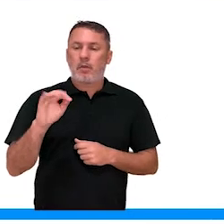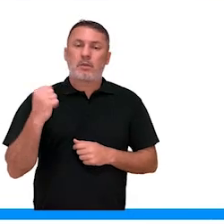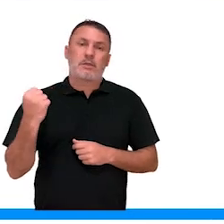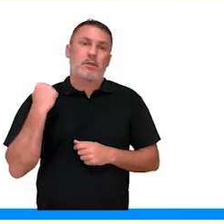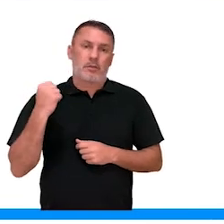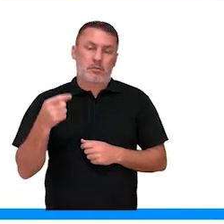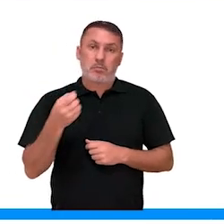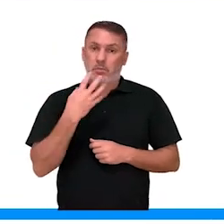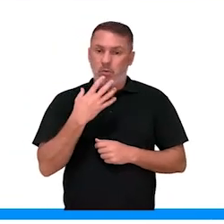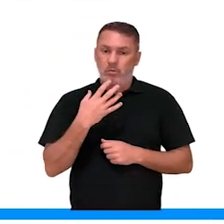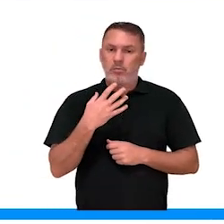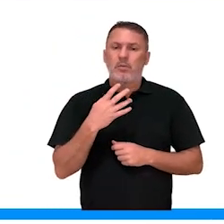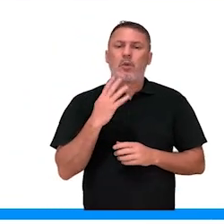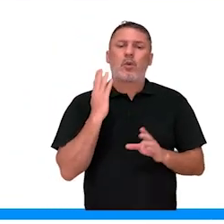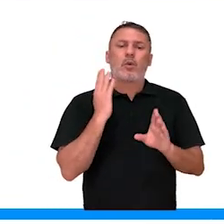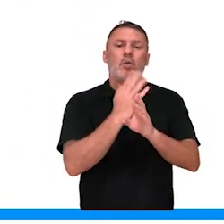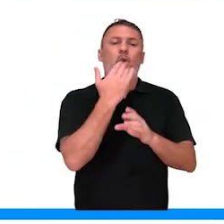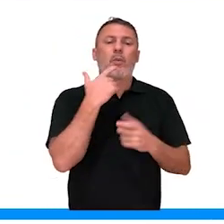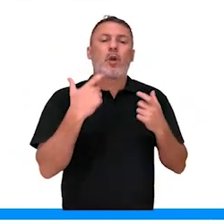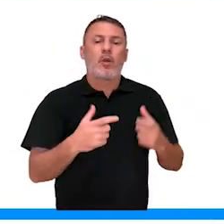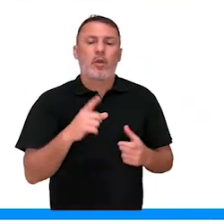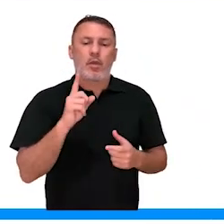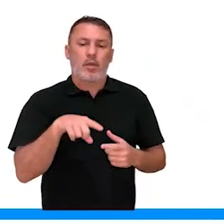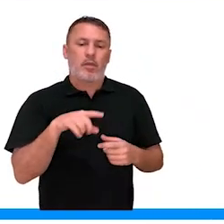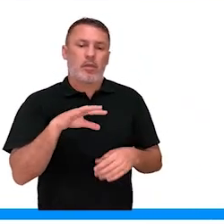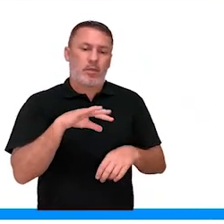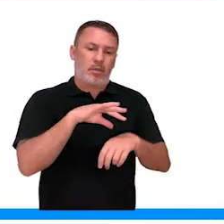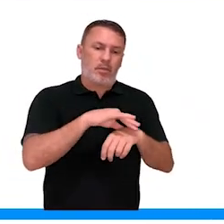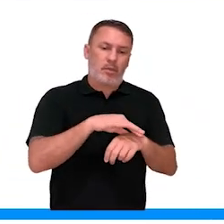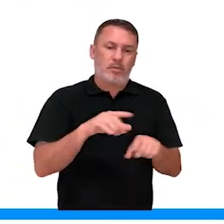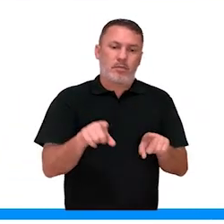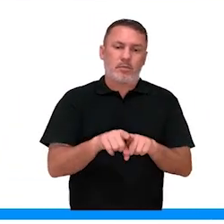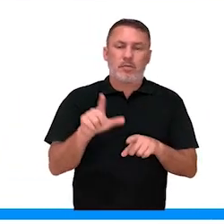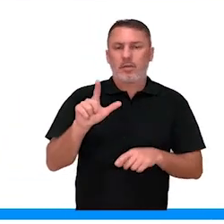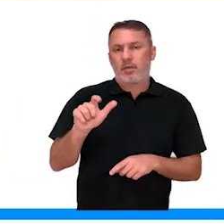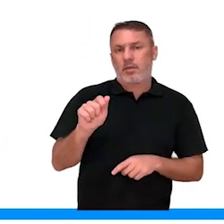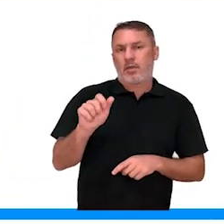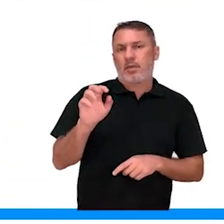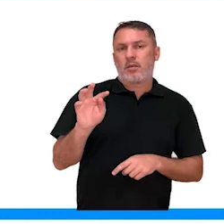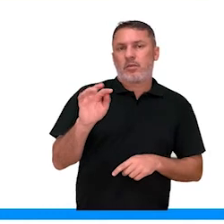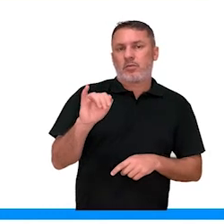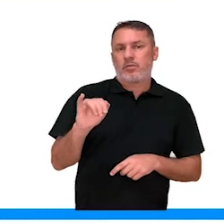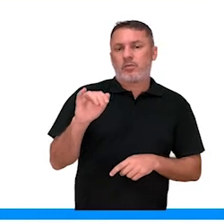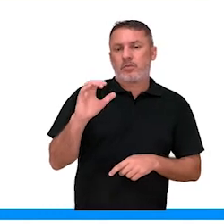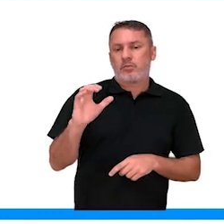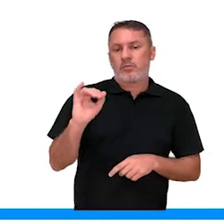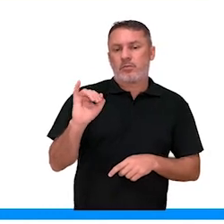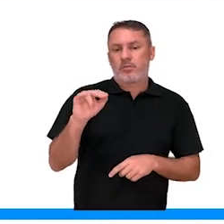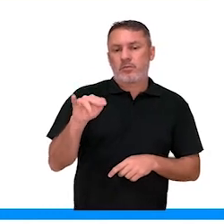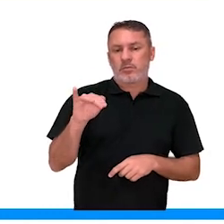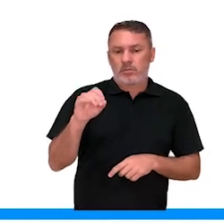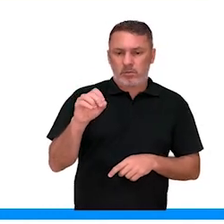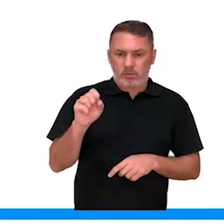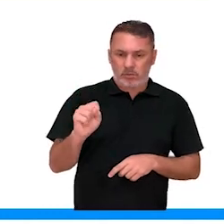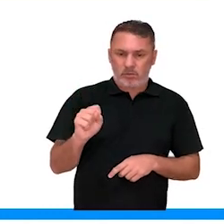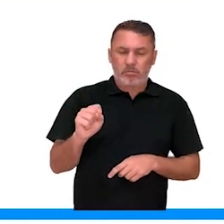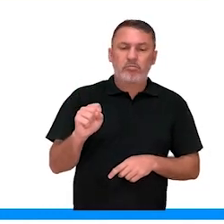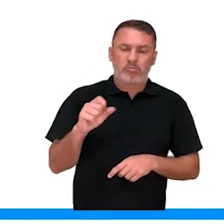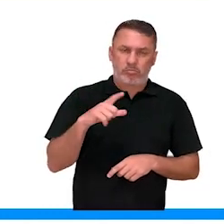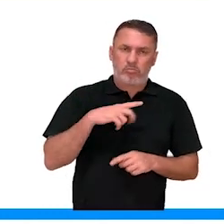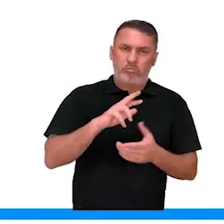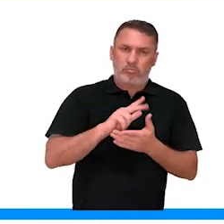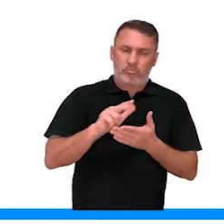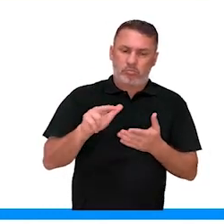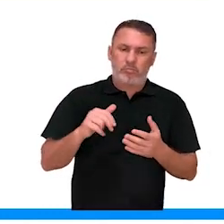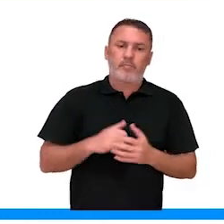as hemácias sadias e formadas. O cobalto, então, ele vai auxiliar nisso. Onde a gente encontra esse sal mineral? Nas